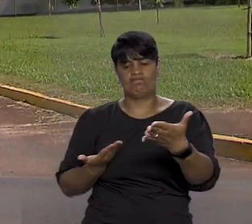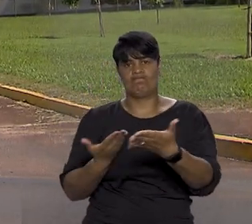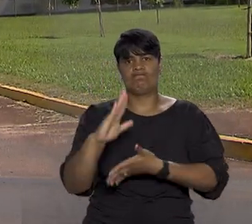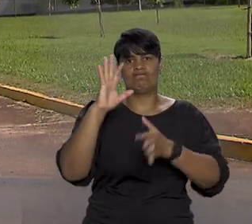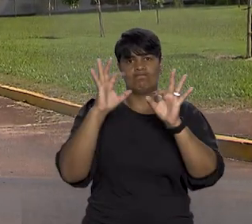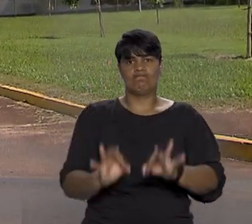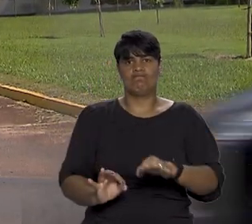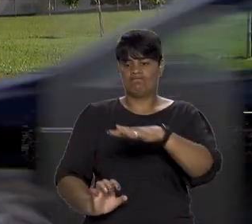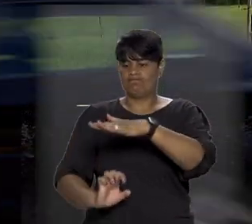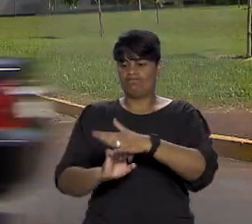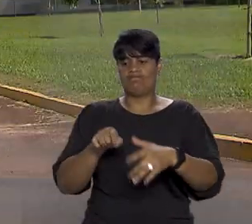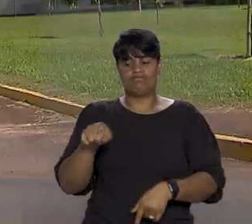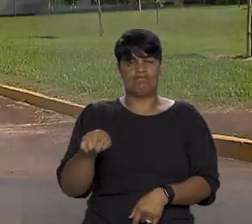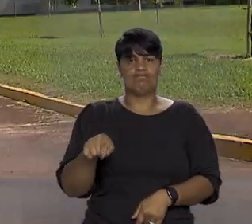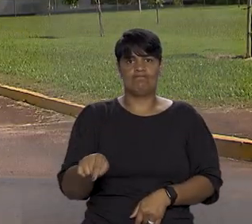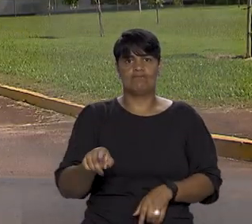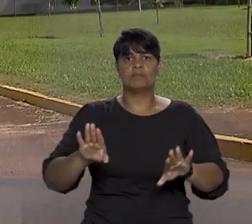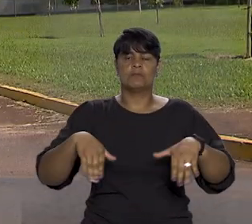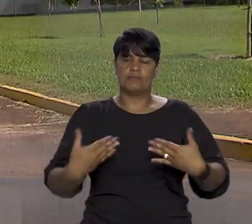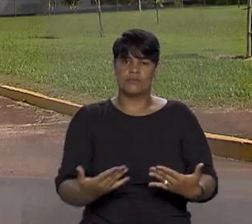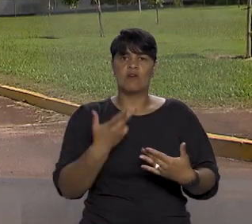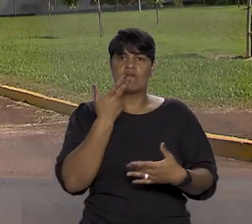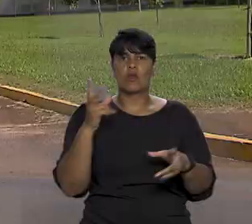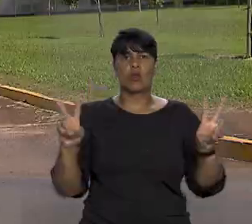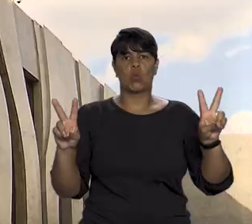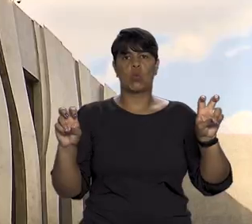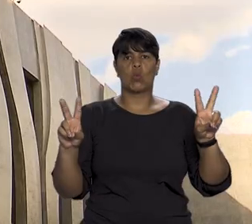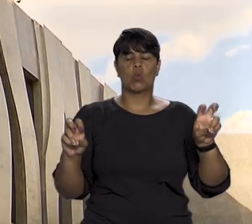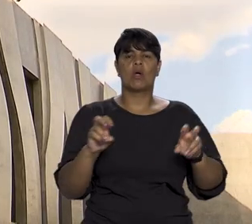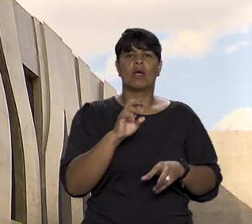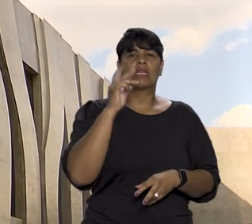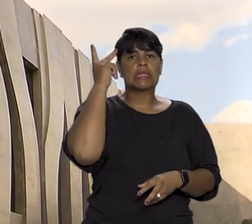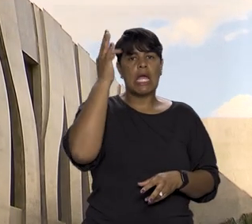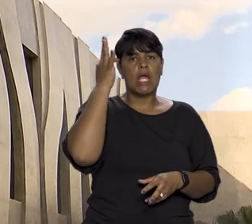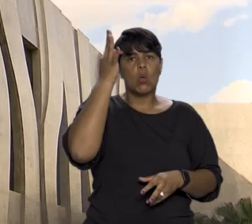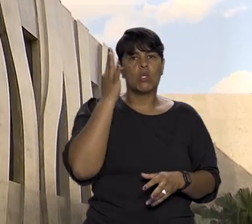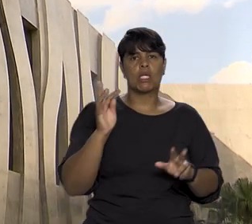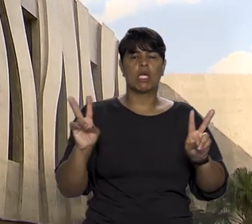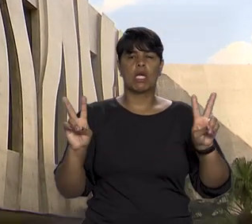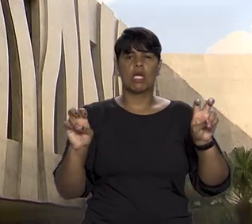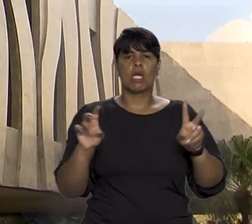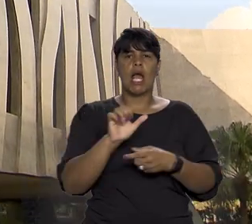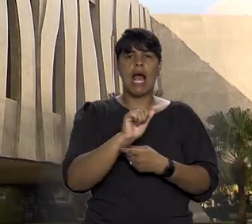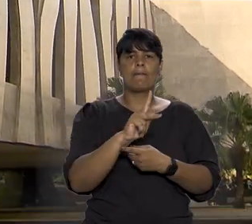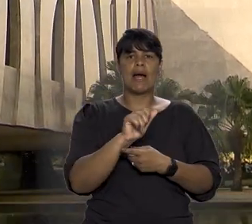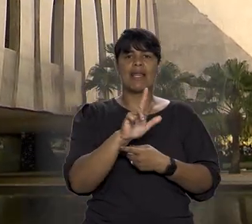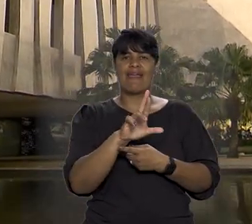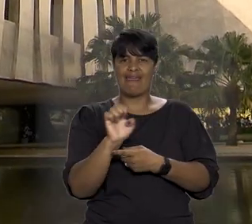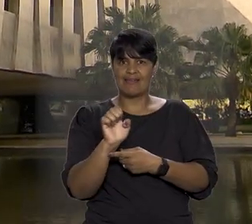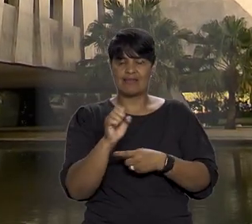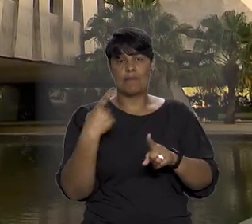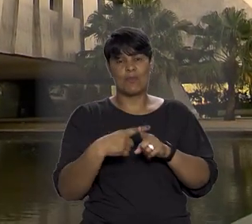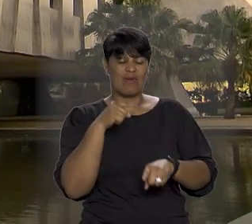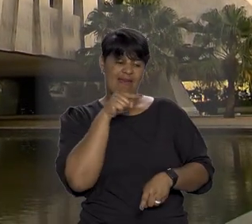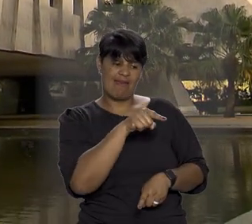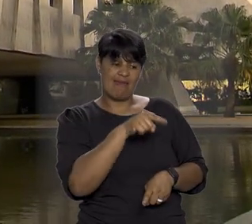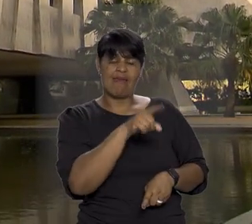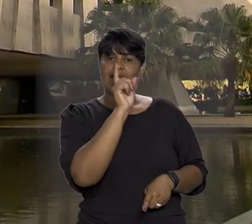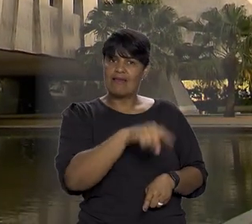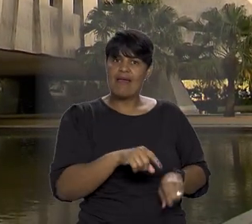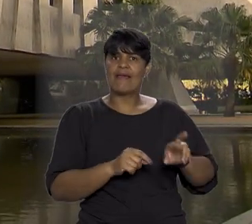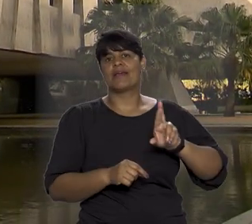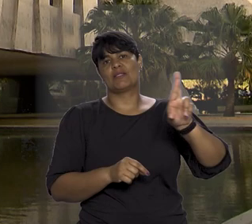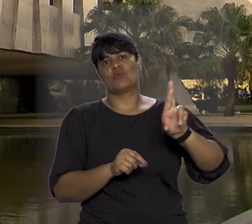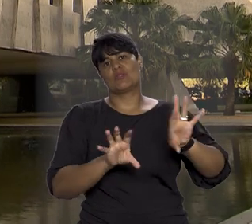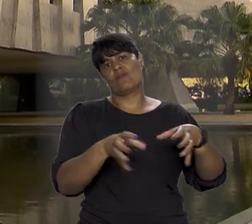empresa e aplicou ao caso a teoria da aparência pois considerou que o diretor-geral atuou em nome e no interesse